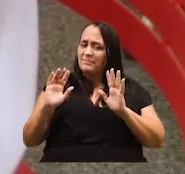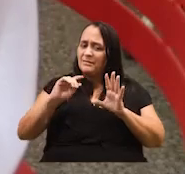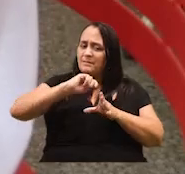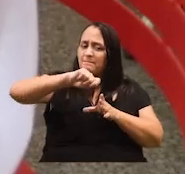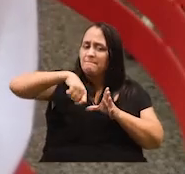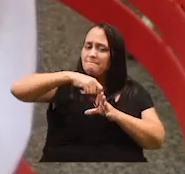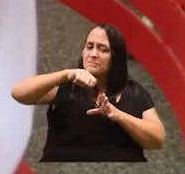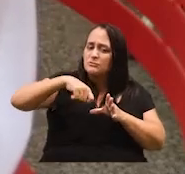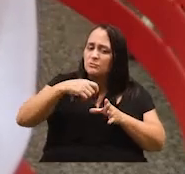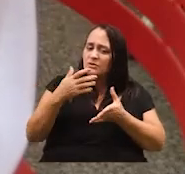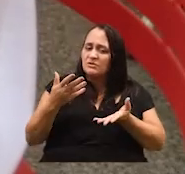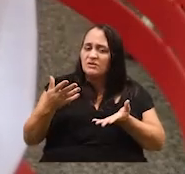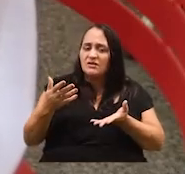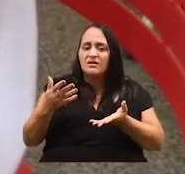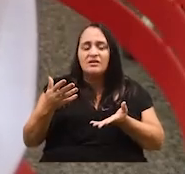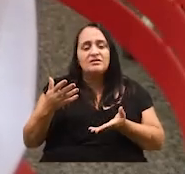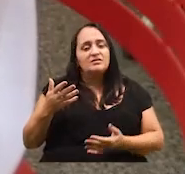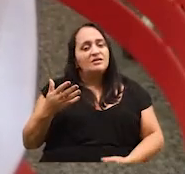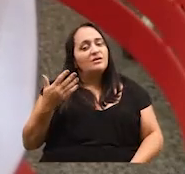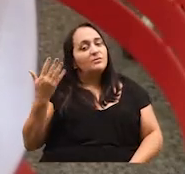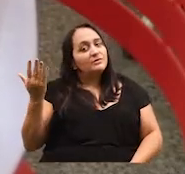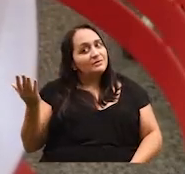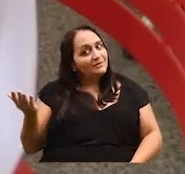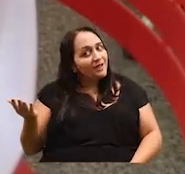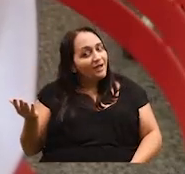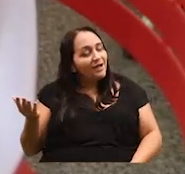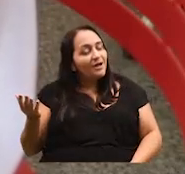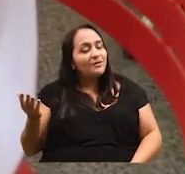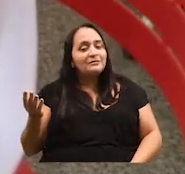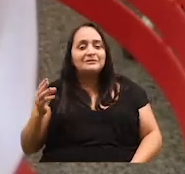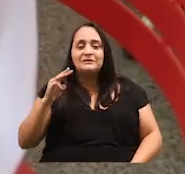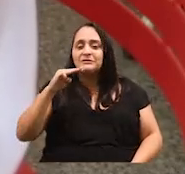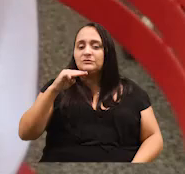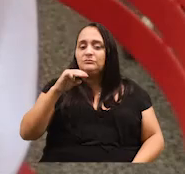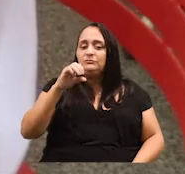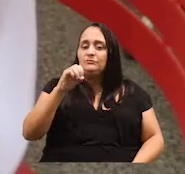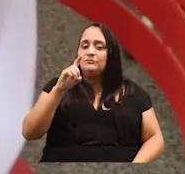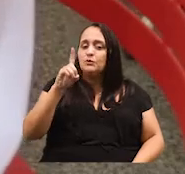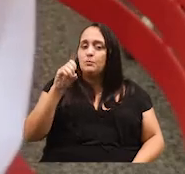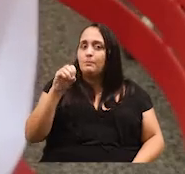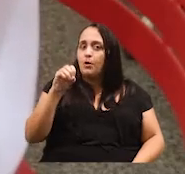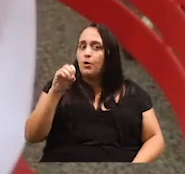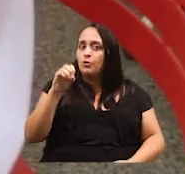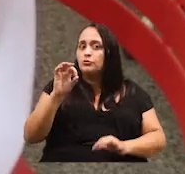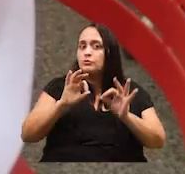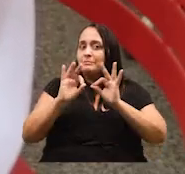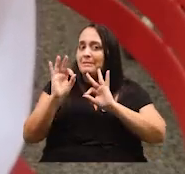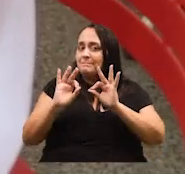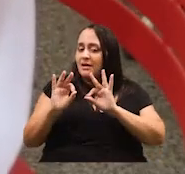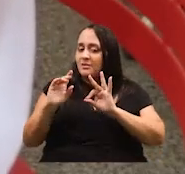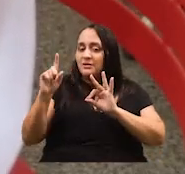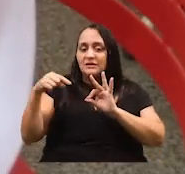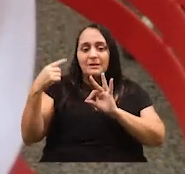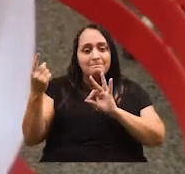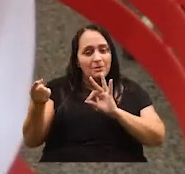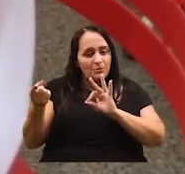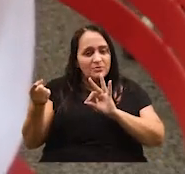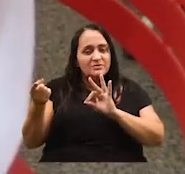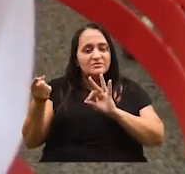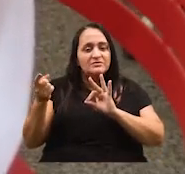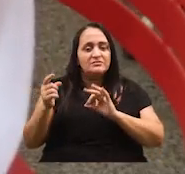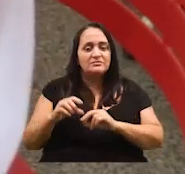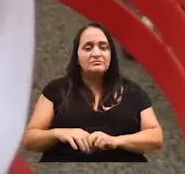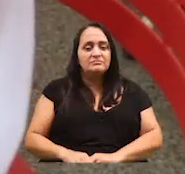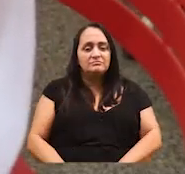de preparo? O modo de preparo. Então é do modo de preparo. Então não fica nessa primeira parte, né? Depois é